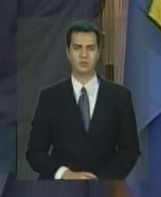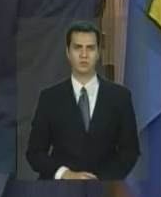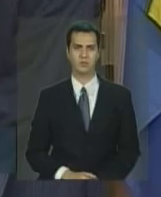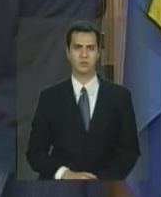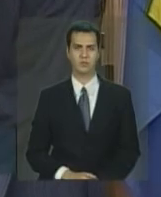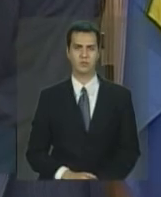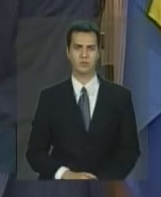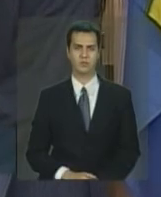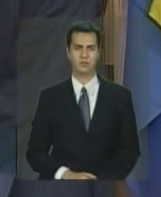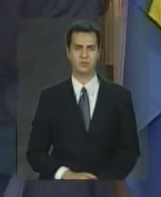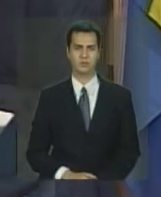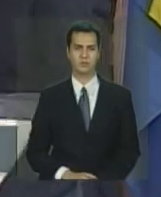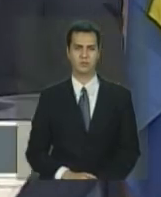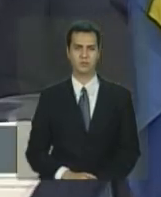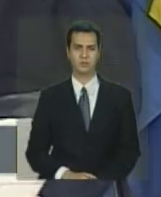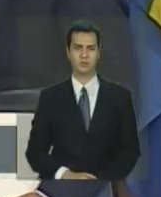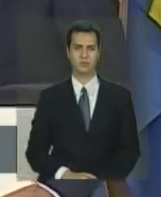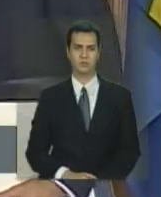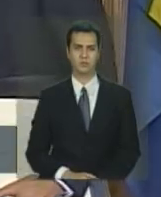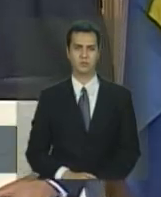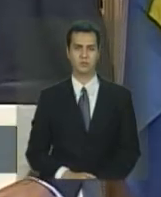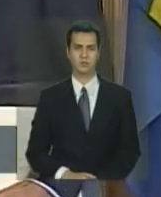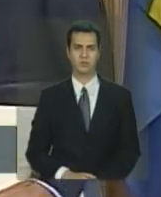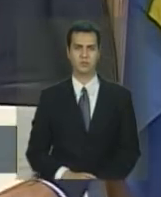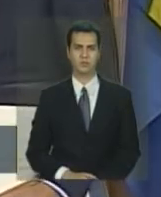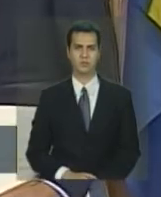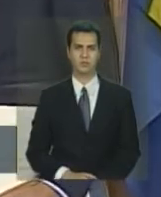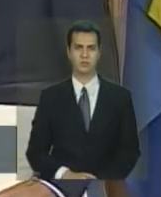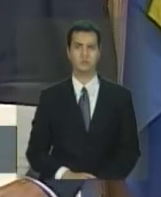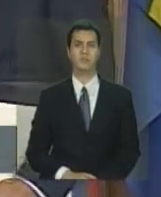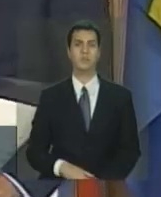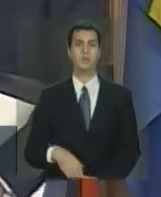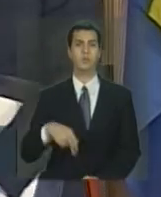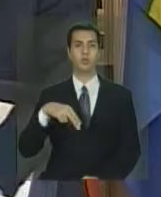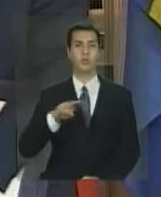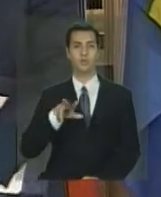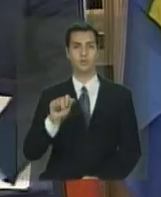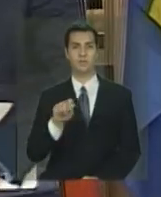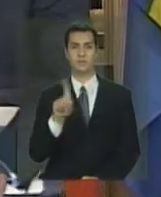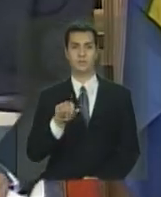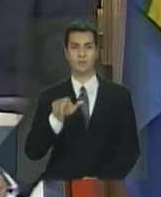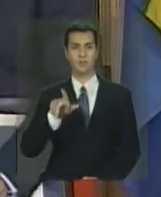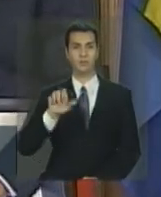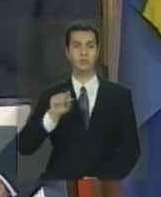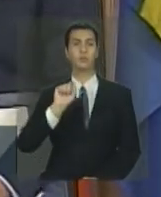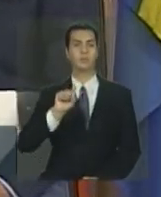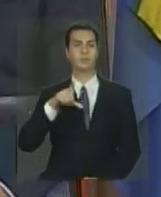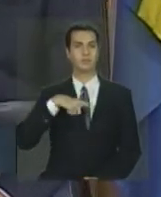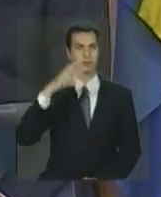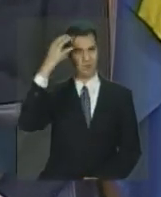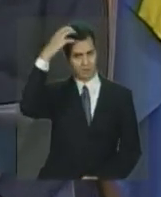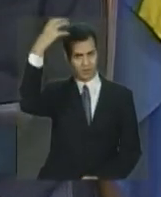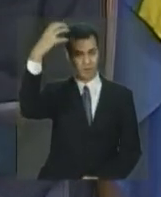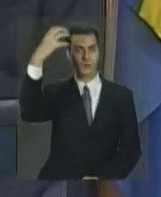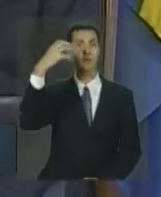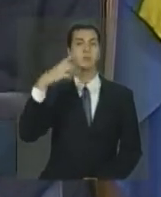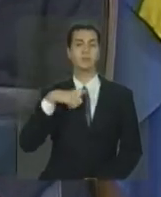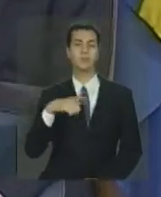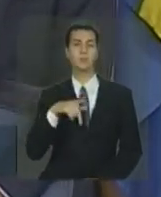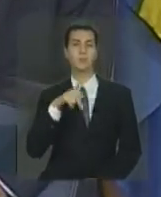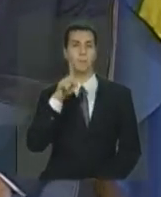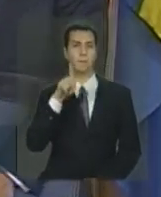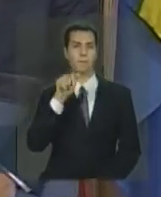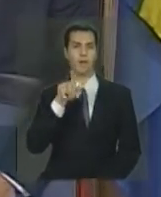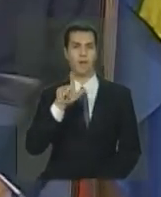A Nova Zelândia, o sistema político é uma monarquia constitucional com uma democracia